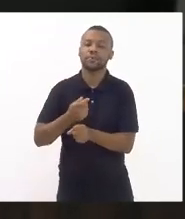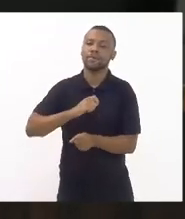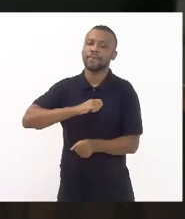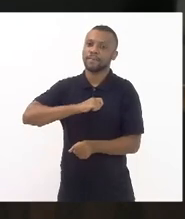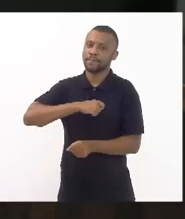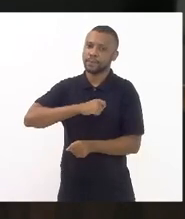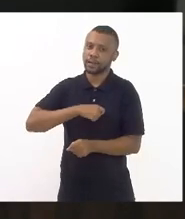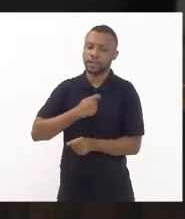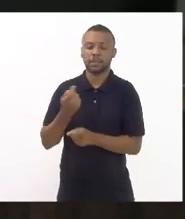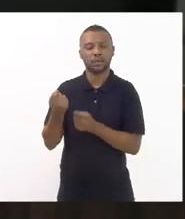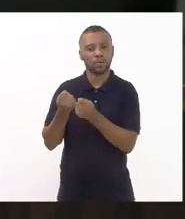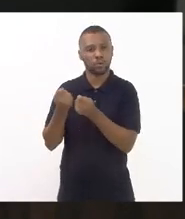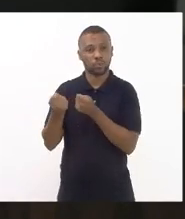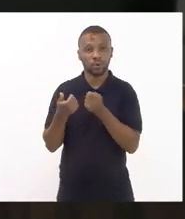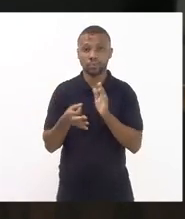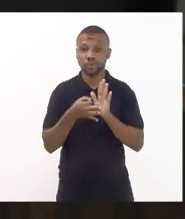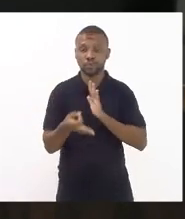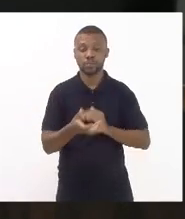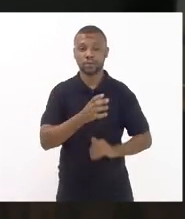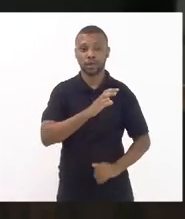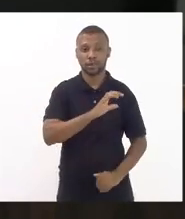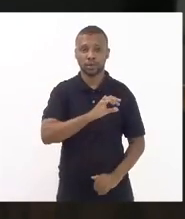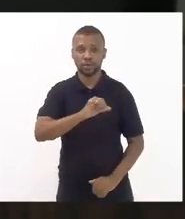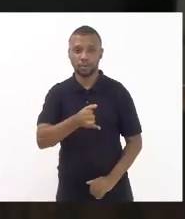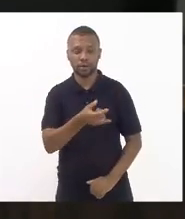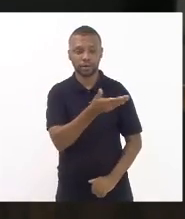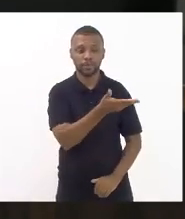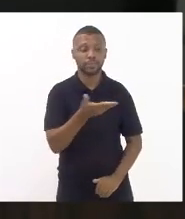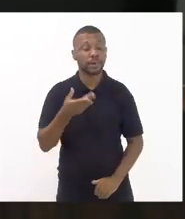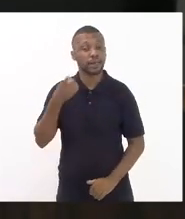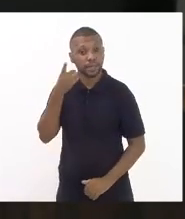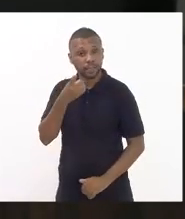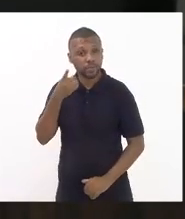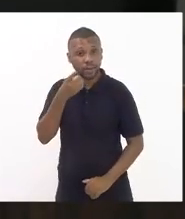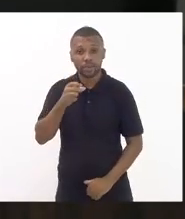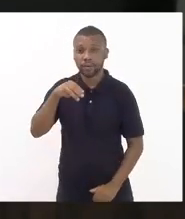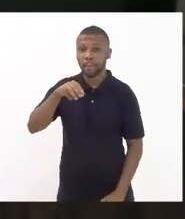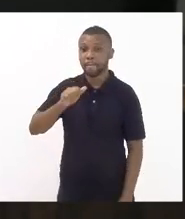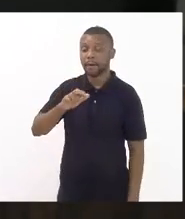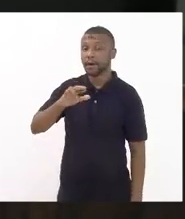Fiscalização Financeira e Controle. Pendente parecer pela Comissão de Constituição e Justiça, deputado Márcio Pacheco.